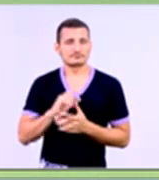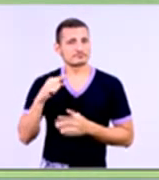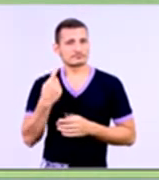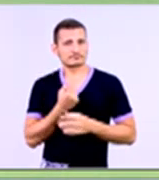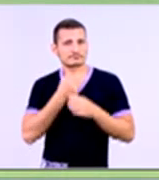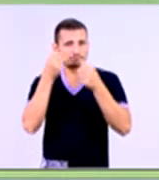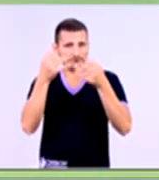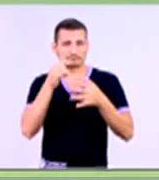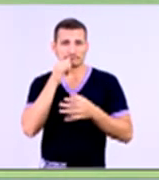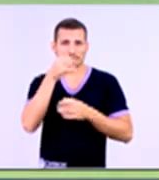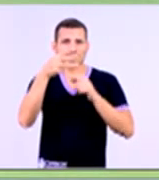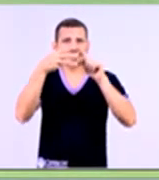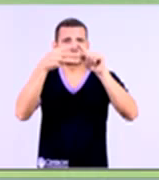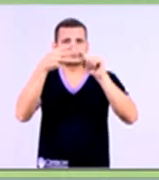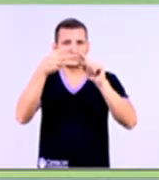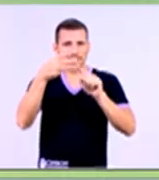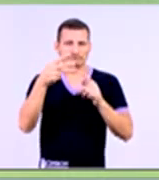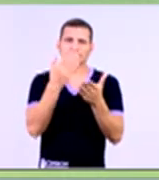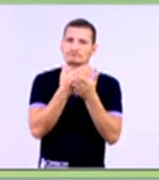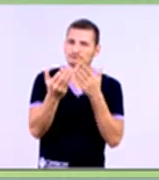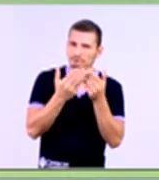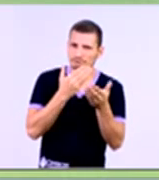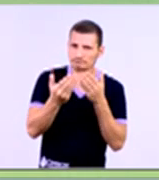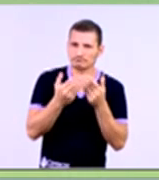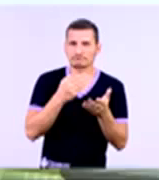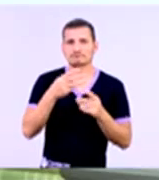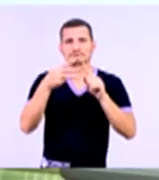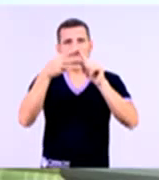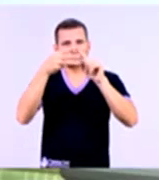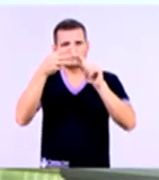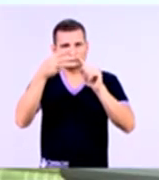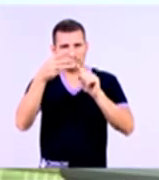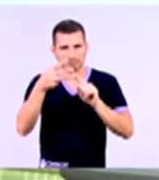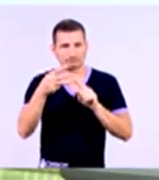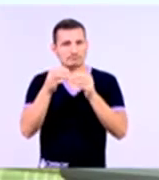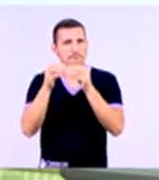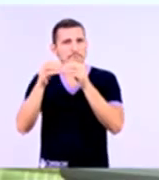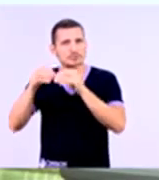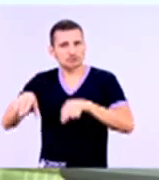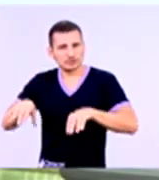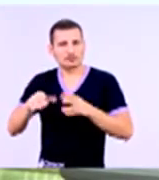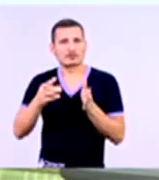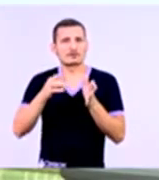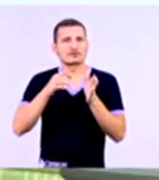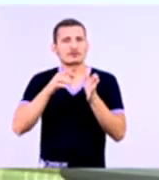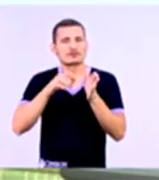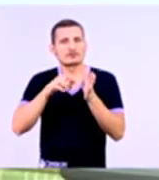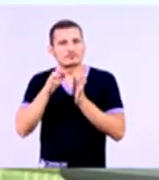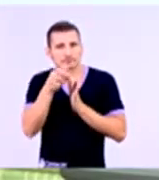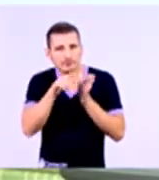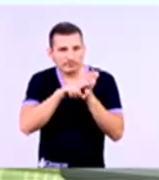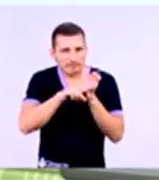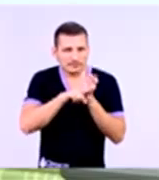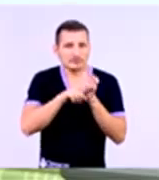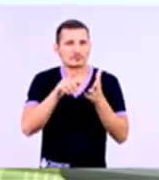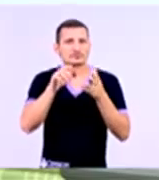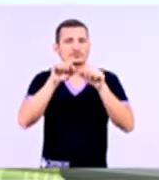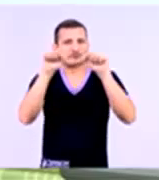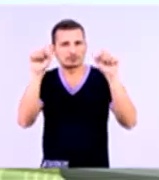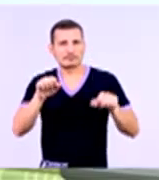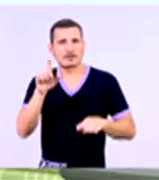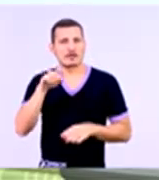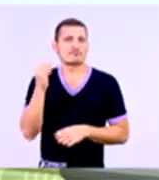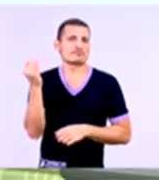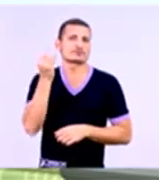desses itens, um menu qualquer, um botão qualquer, um link qualquer, prejudica a navegação do software, é importante se